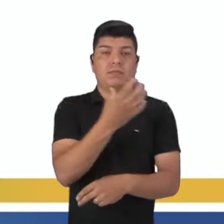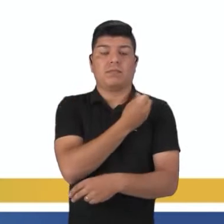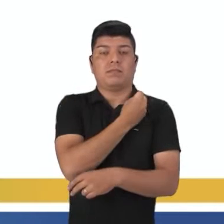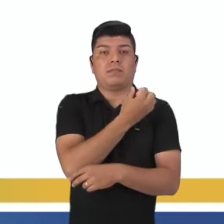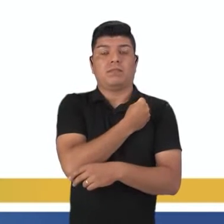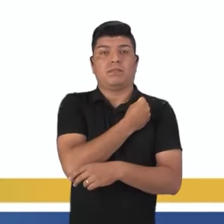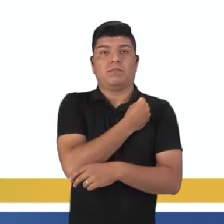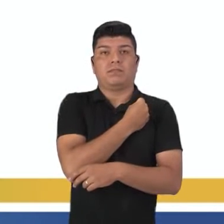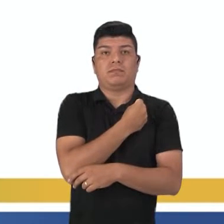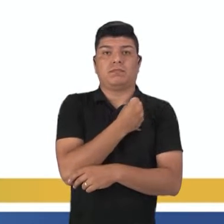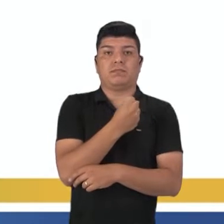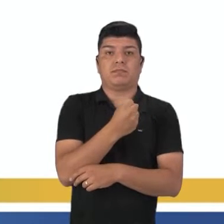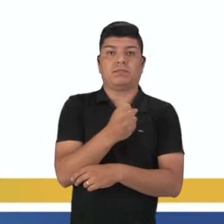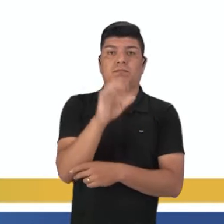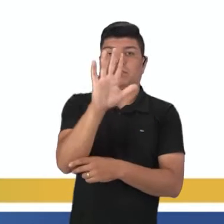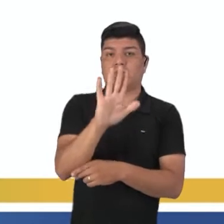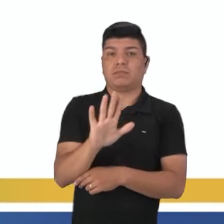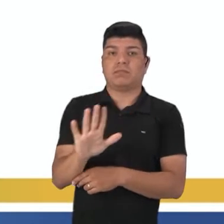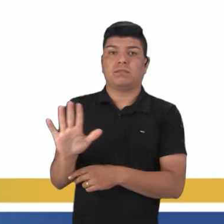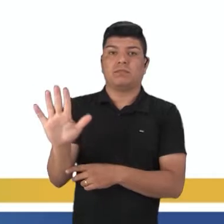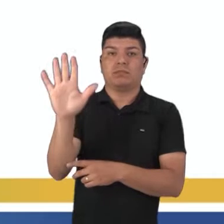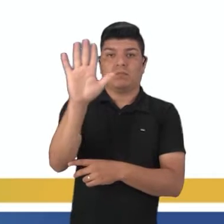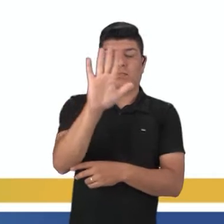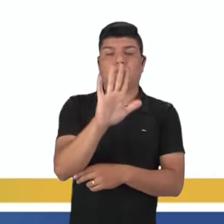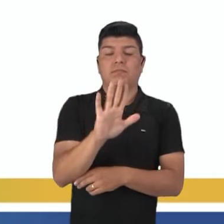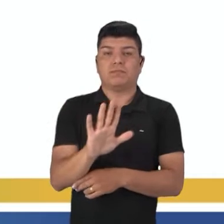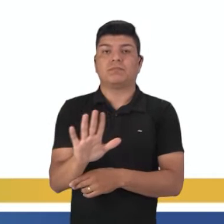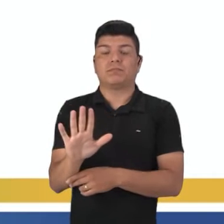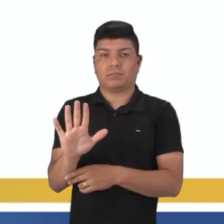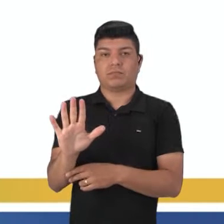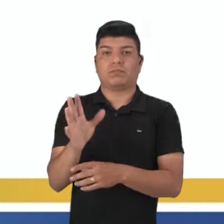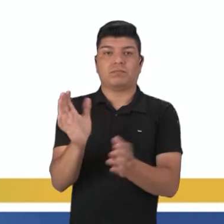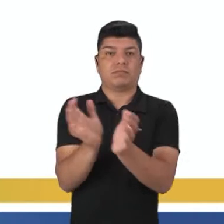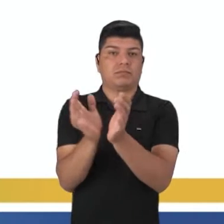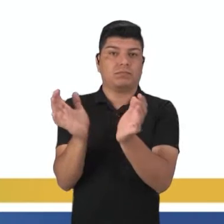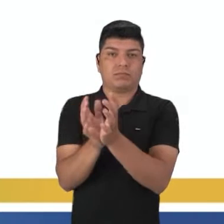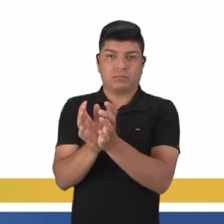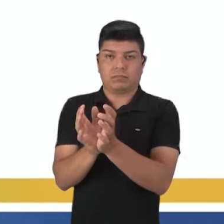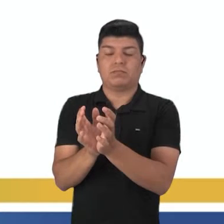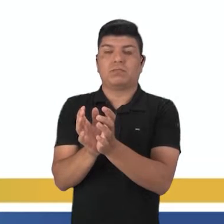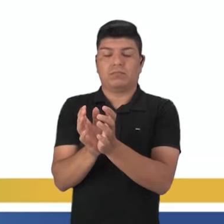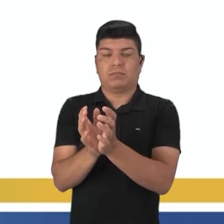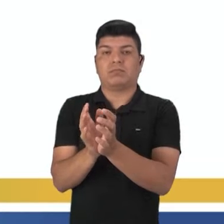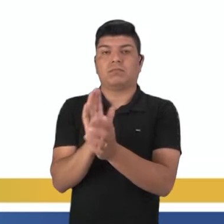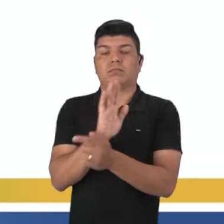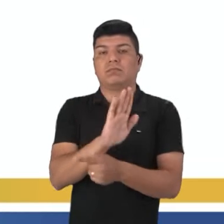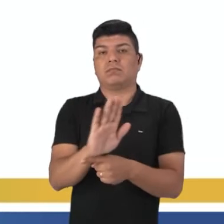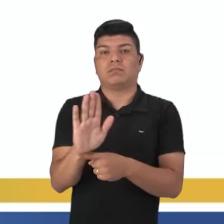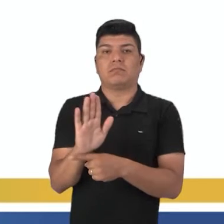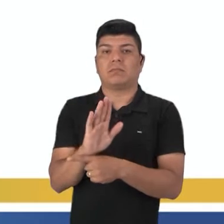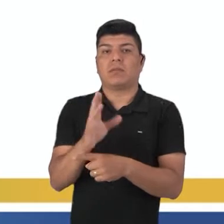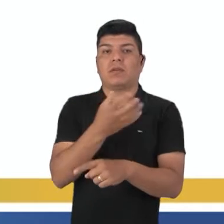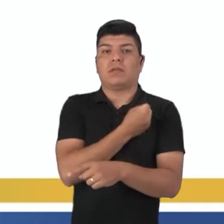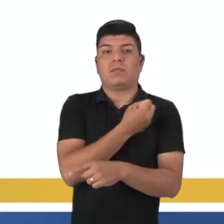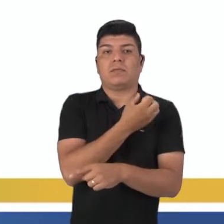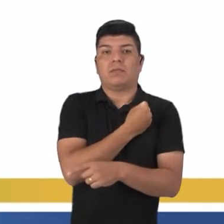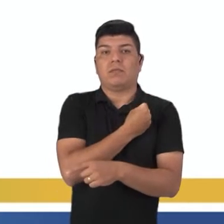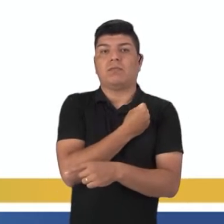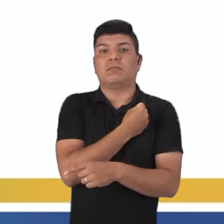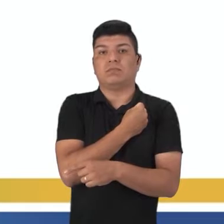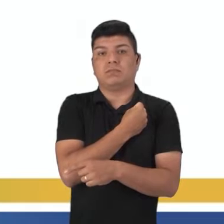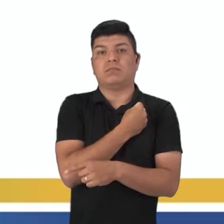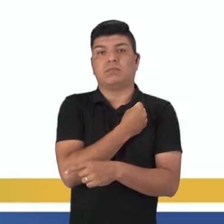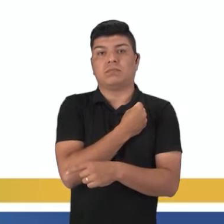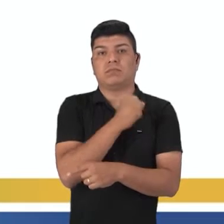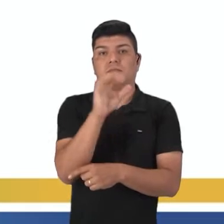número aí de elementos do espaço favorável, né, do conjunto aí de elementos favoráveis, pelo número de elementos aí